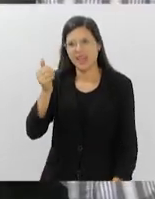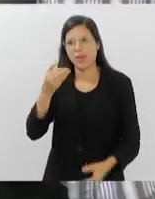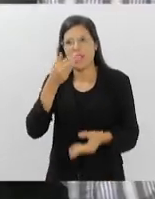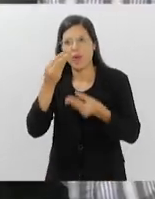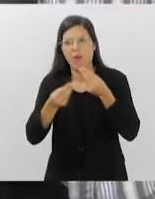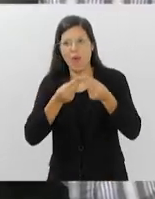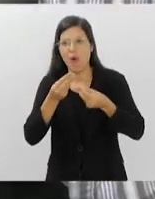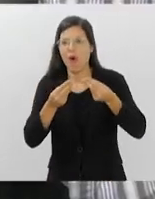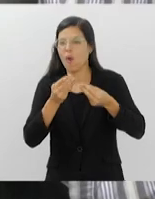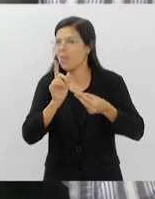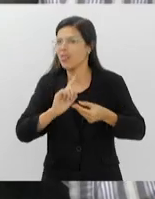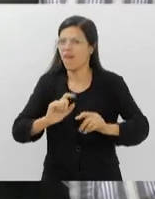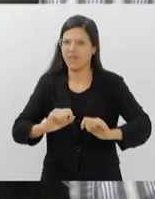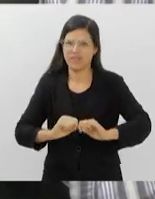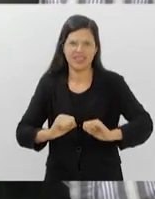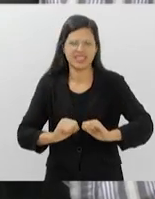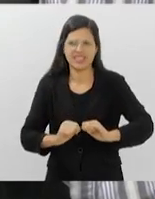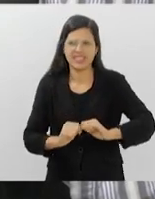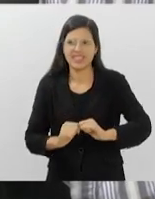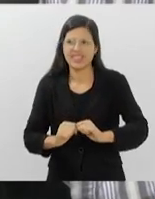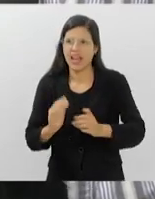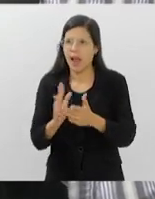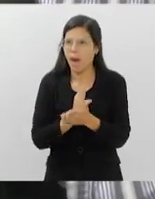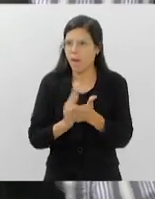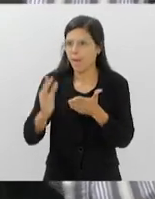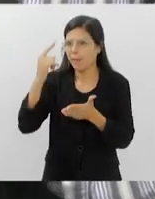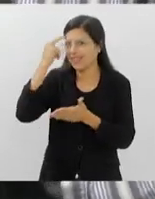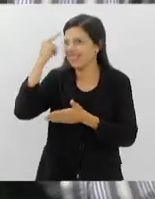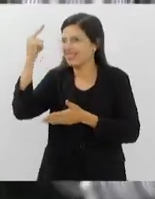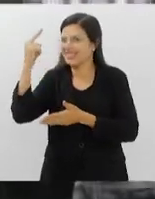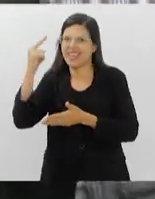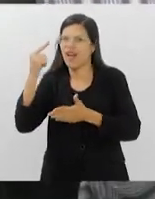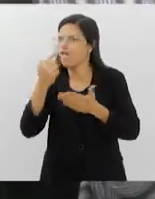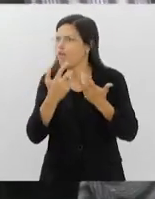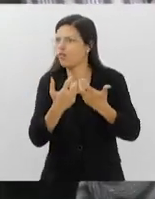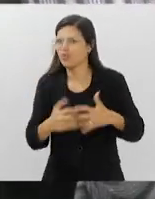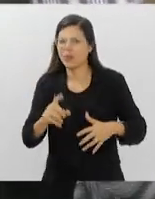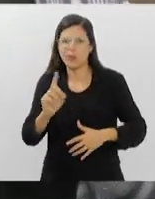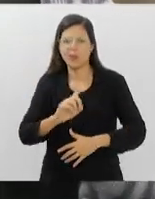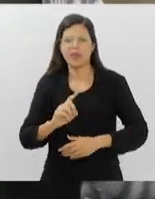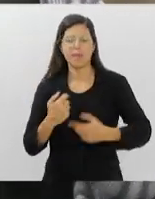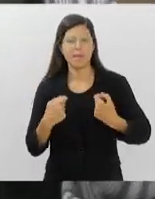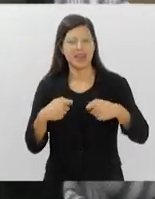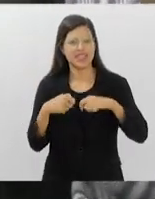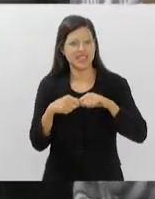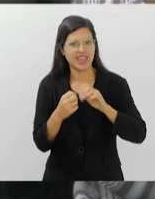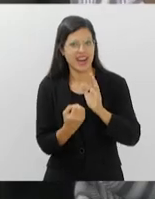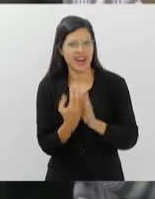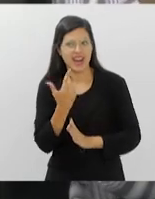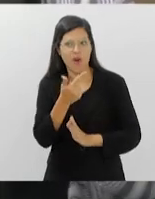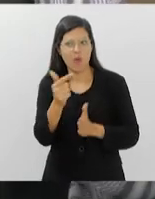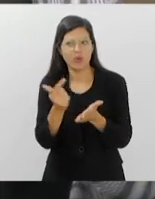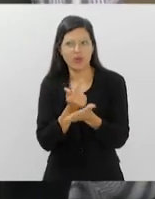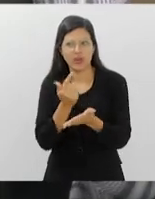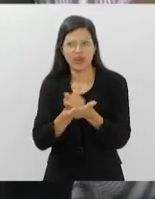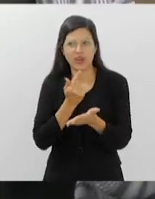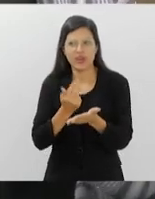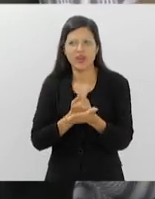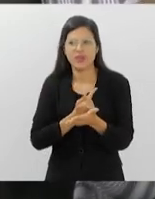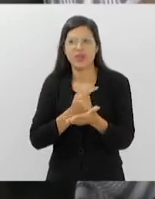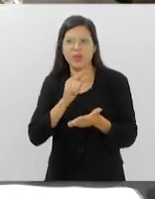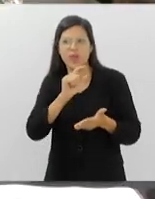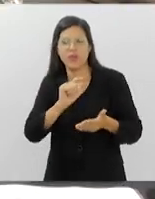Várias daquelas ideias não deram tão certo quanto se imaginava. Então, a gente tem que fazer um outro livro. O que fazer e o que não